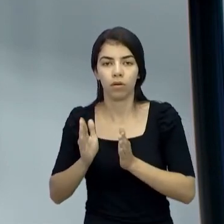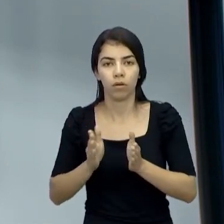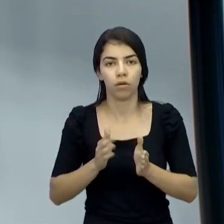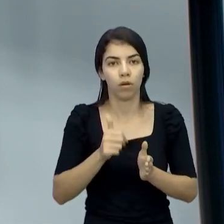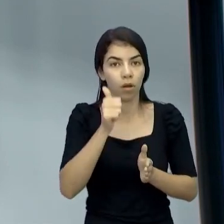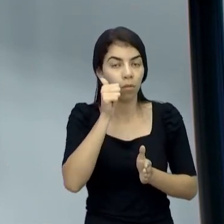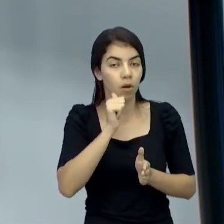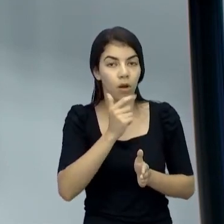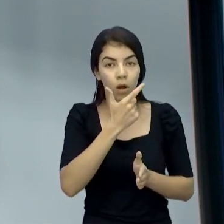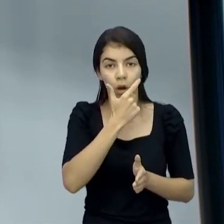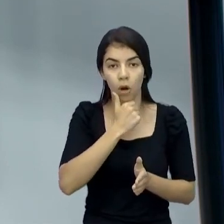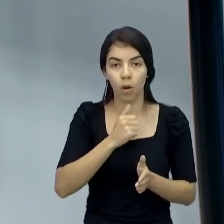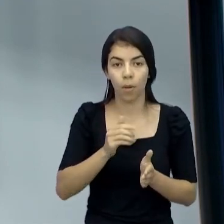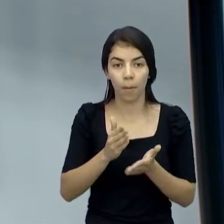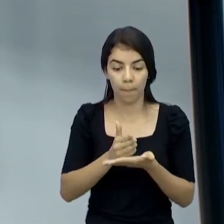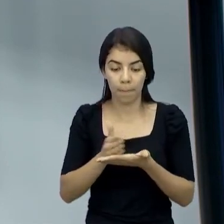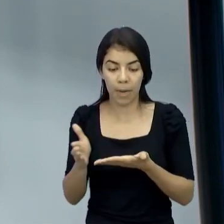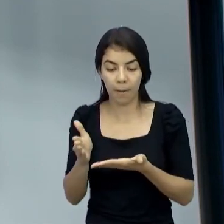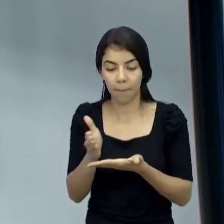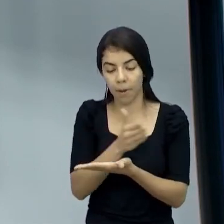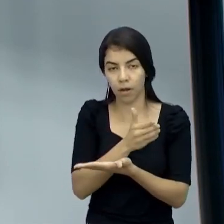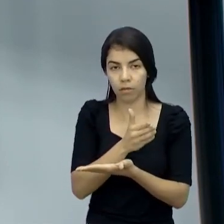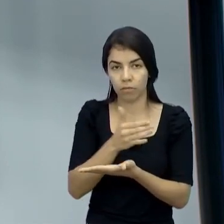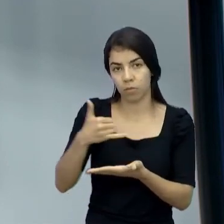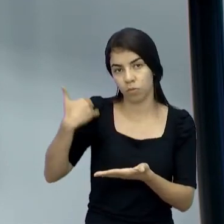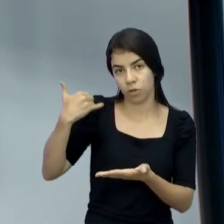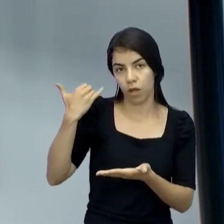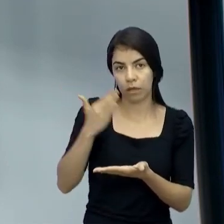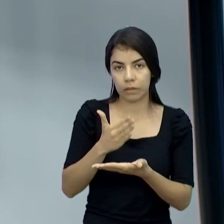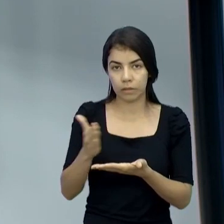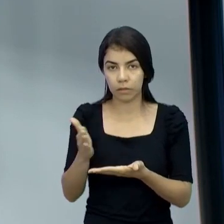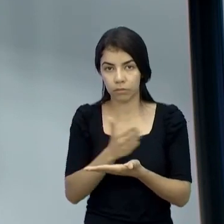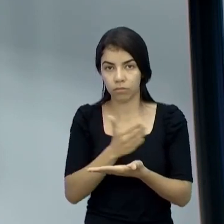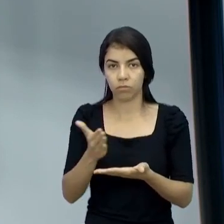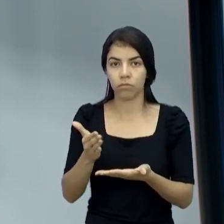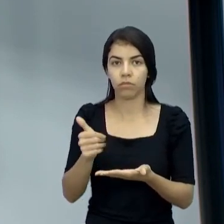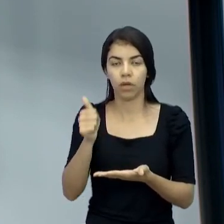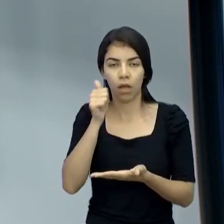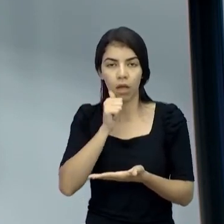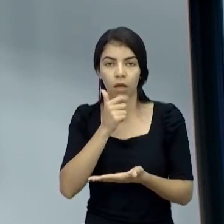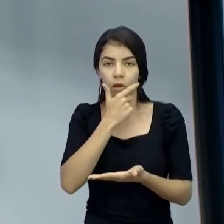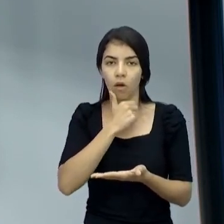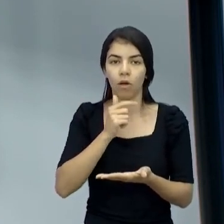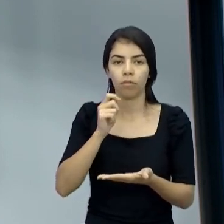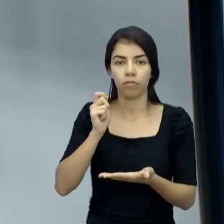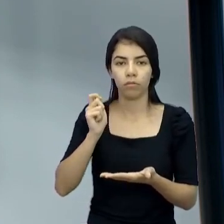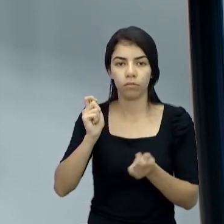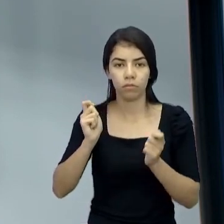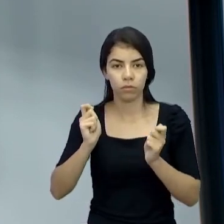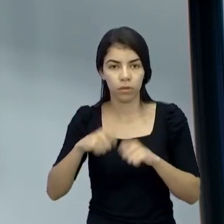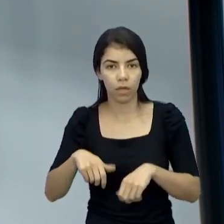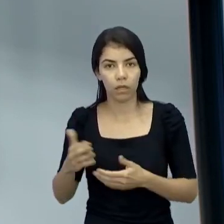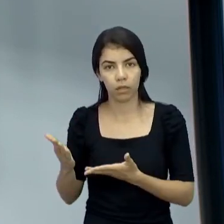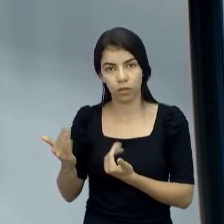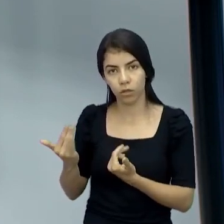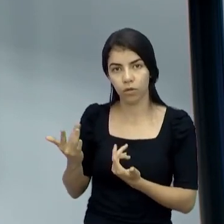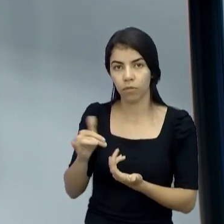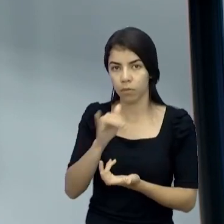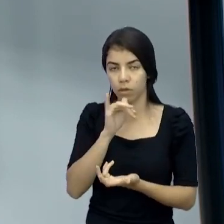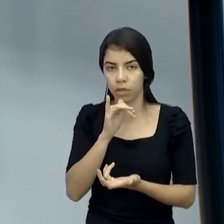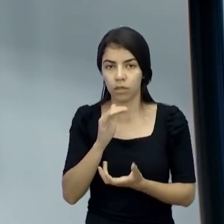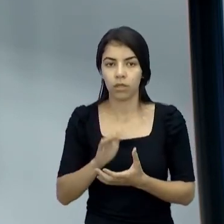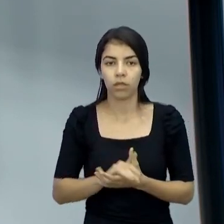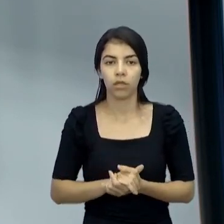e mulheres. Posso separar homens e mulheres por faixas etárias? Também posso. Para quê? Para saber se os jovens, por